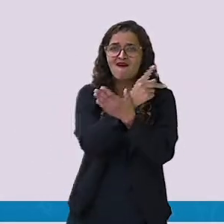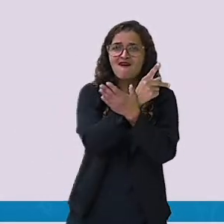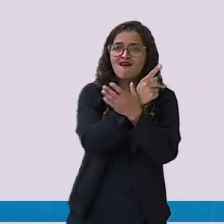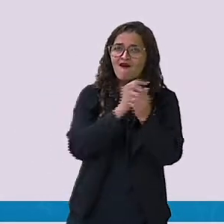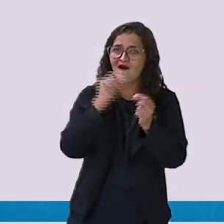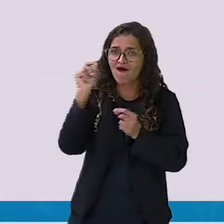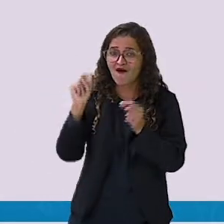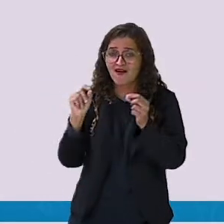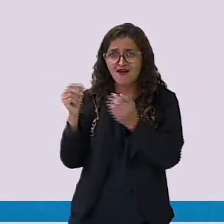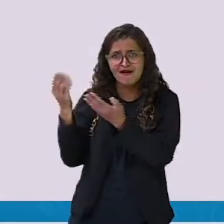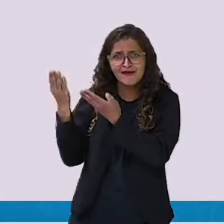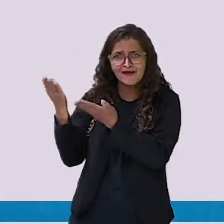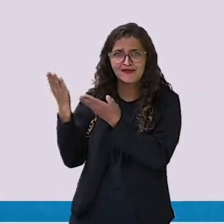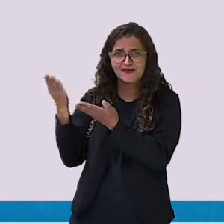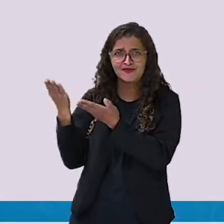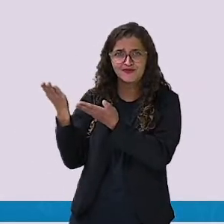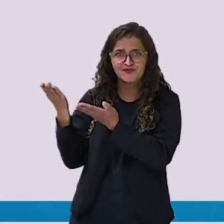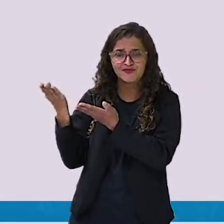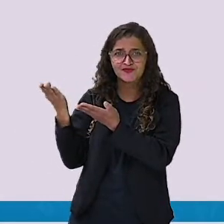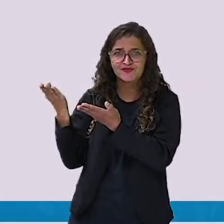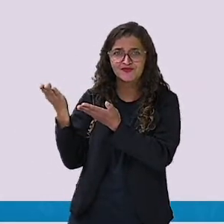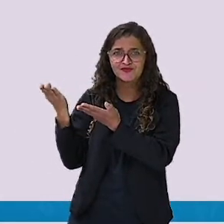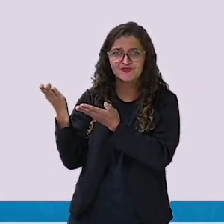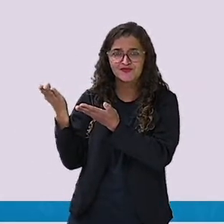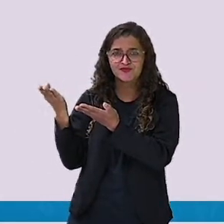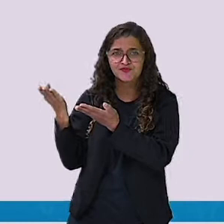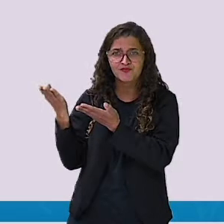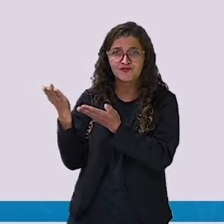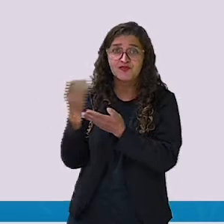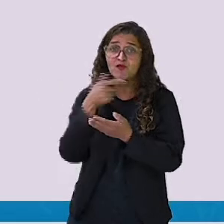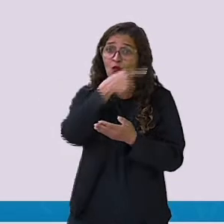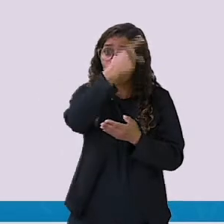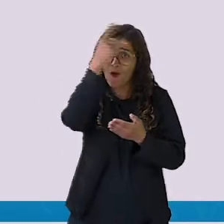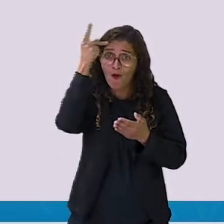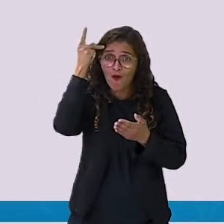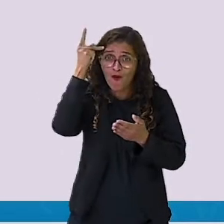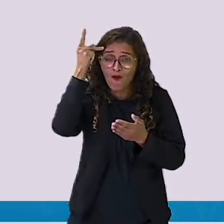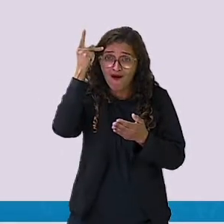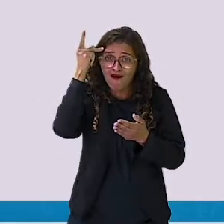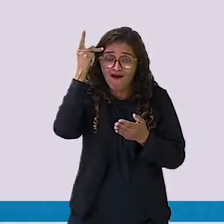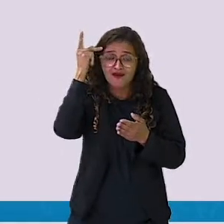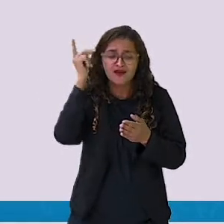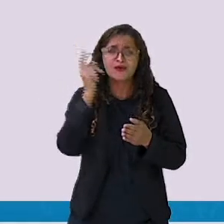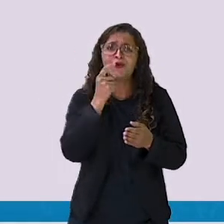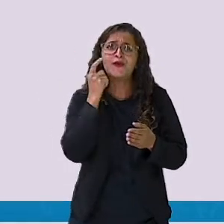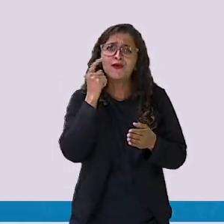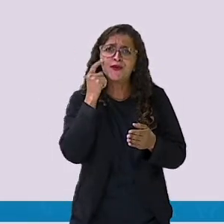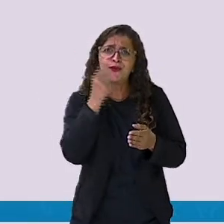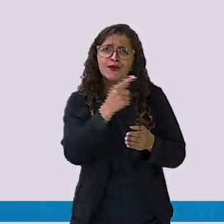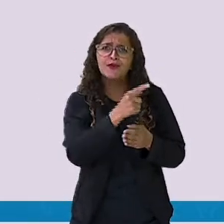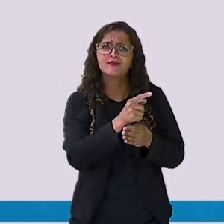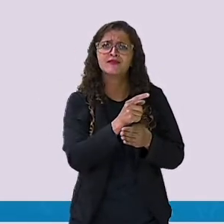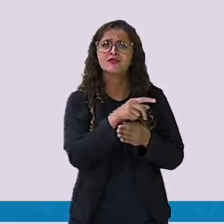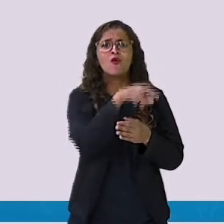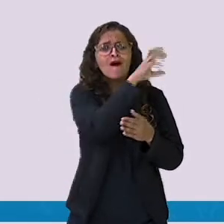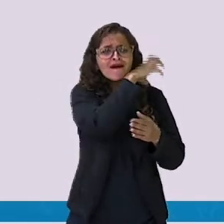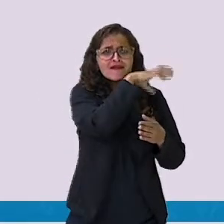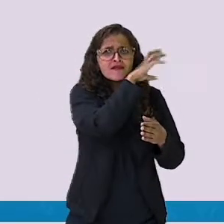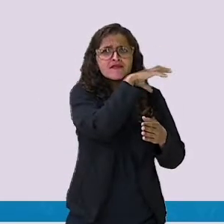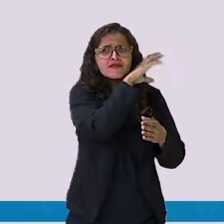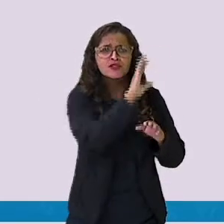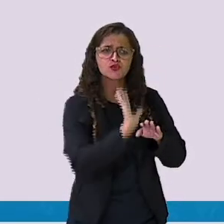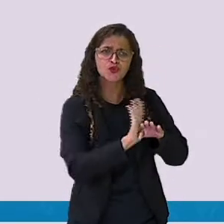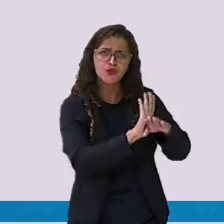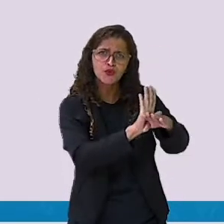da colheita. Só que na de baixo, nós temos ali o homem fazendo o seu arado, fazendo a sua colheita, utilizando